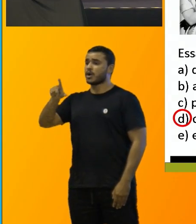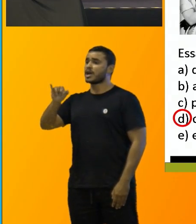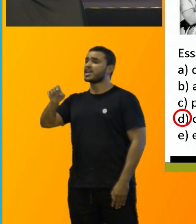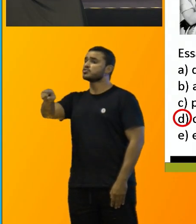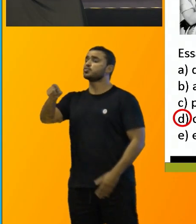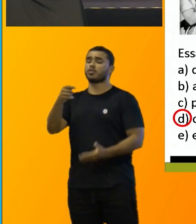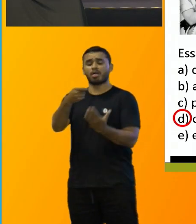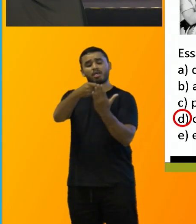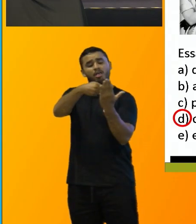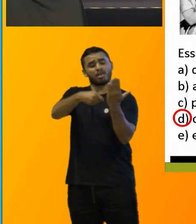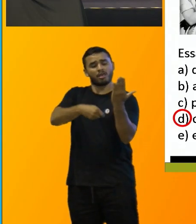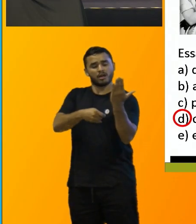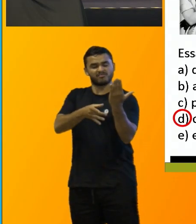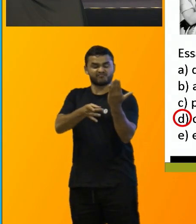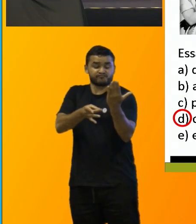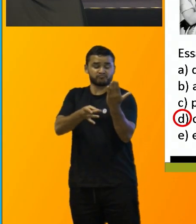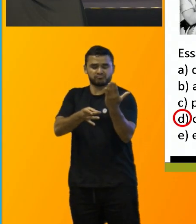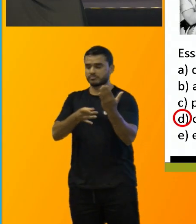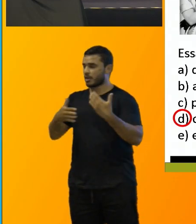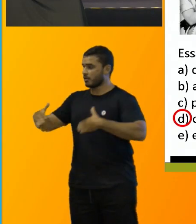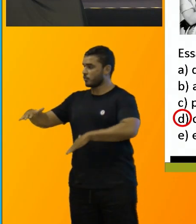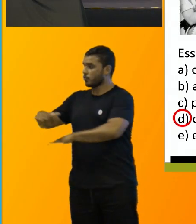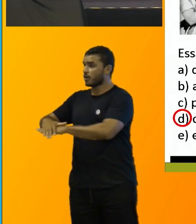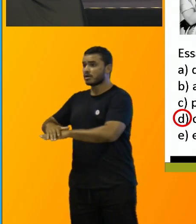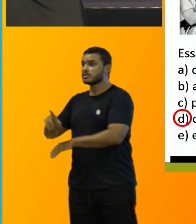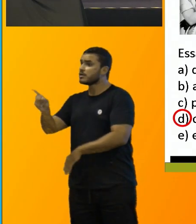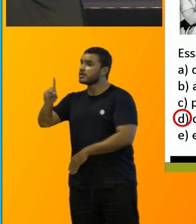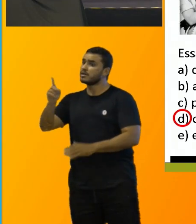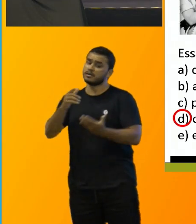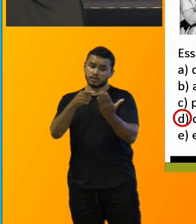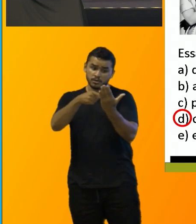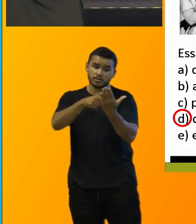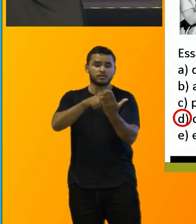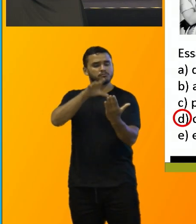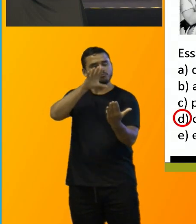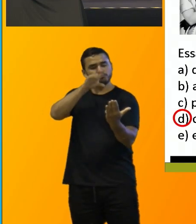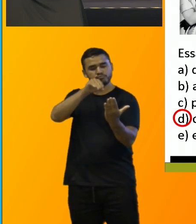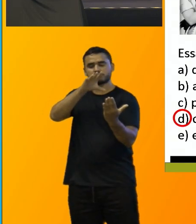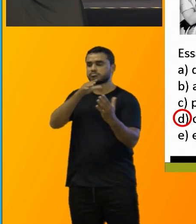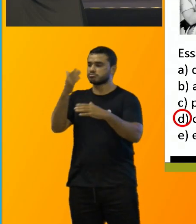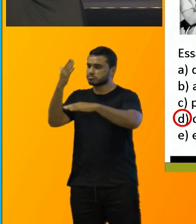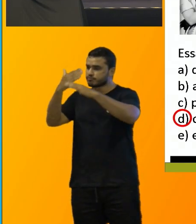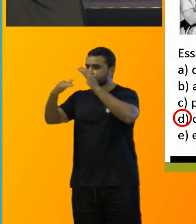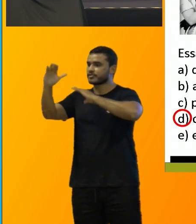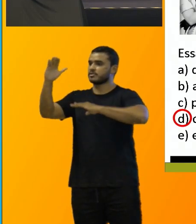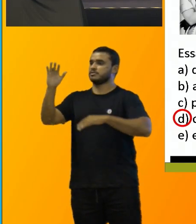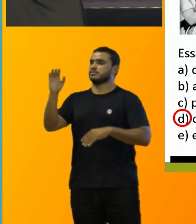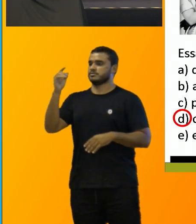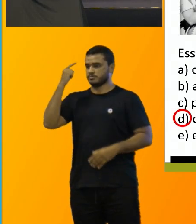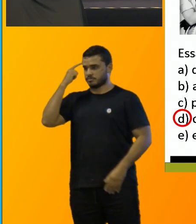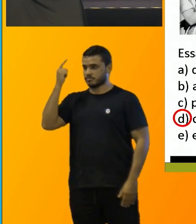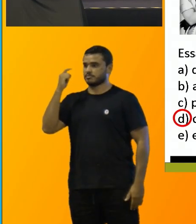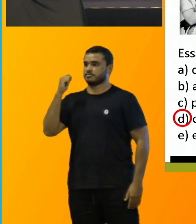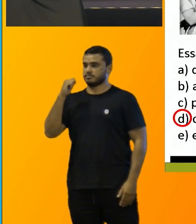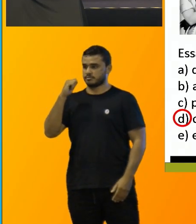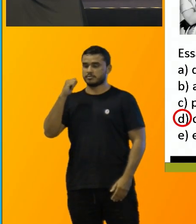redação e não corrigir, deixa né? para enviar depois. Você se esquece de enviar e fica sem a